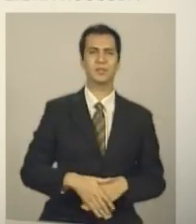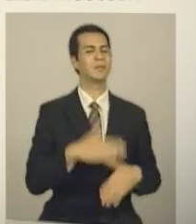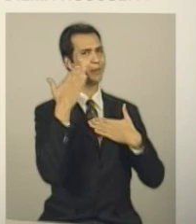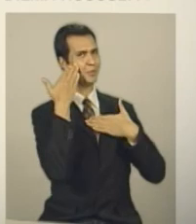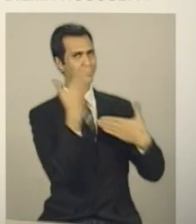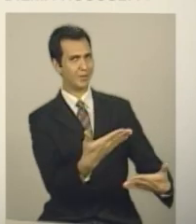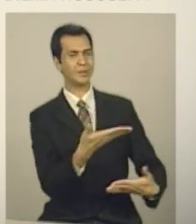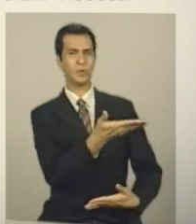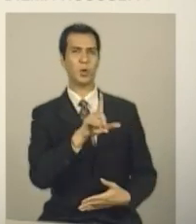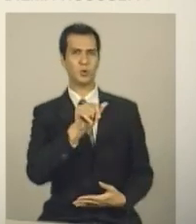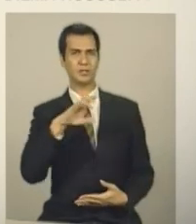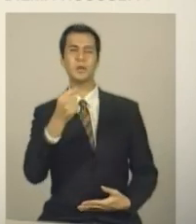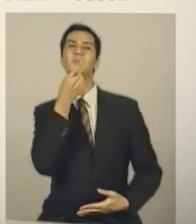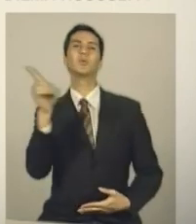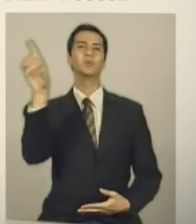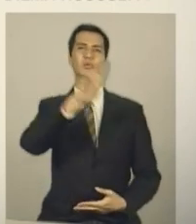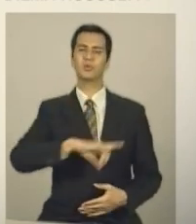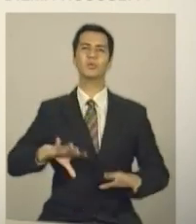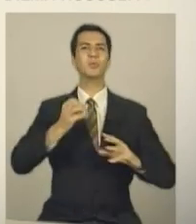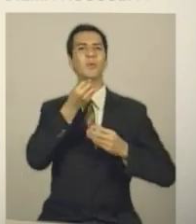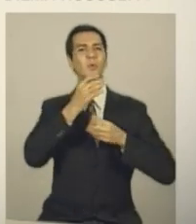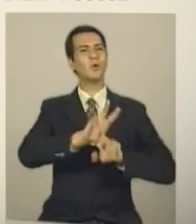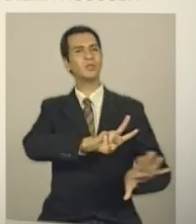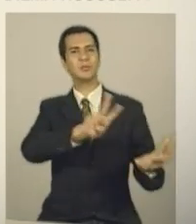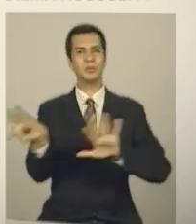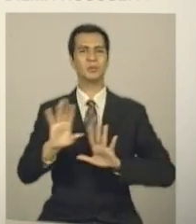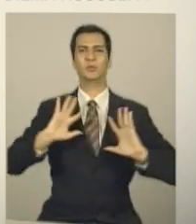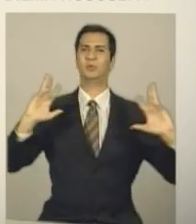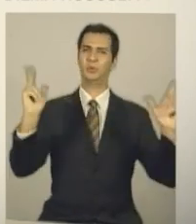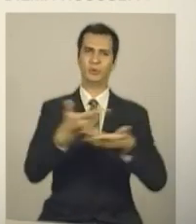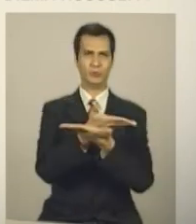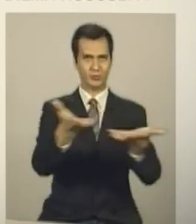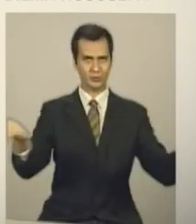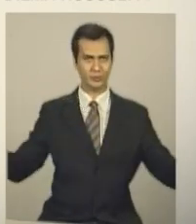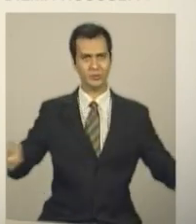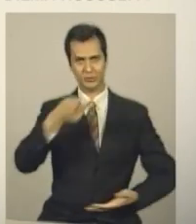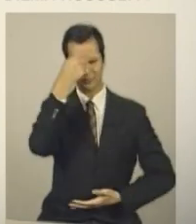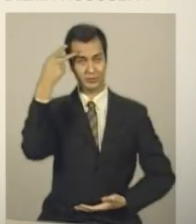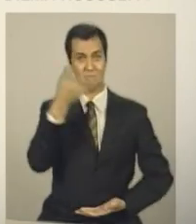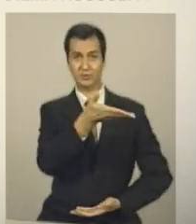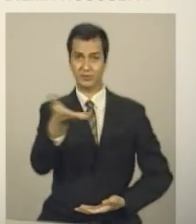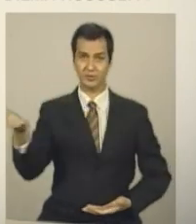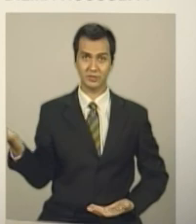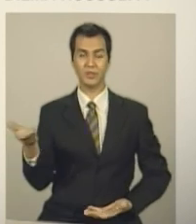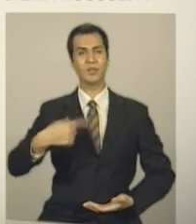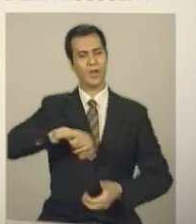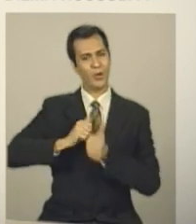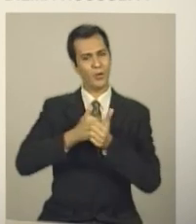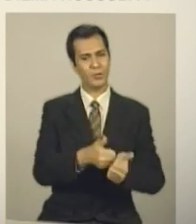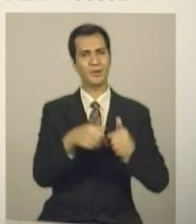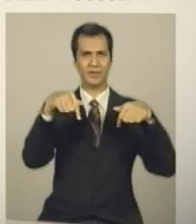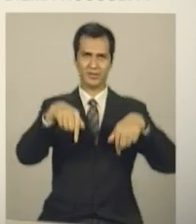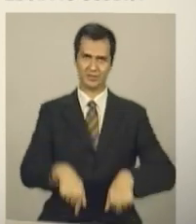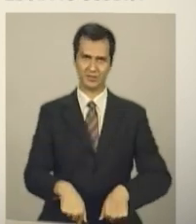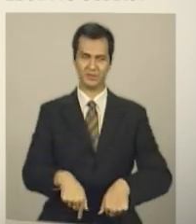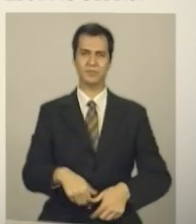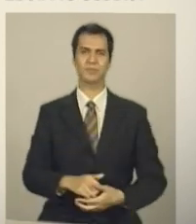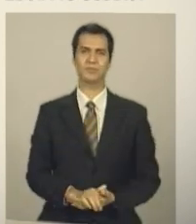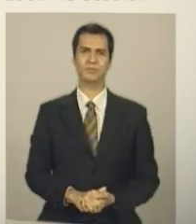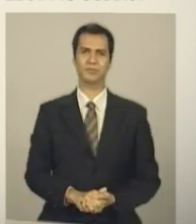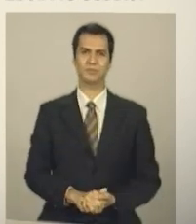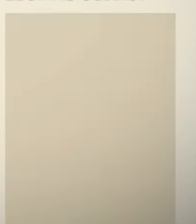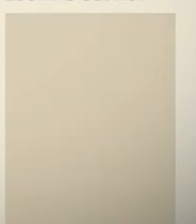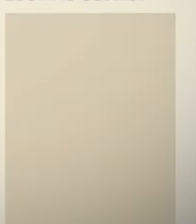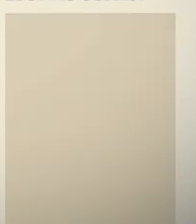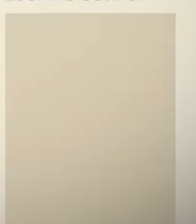agradeço Luciano um bom dia e uma ótima semana para todos os nossos ouvintes que nos acompanharam Luciano até agora